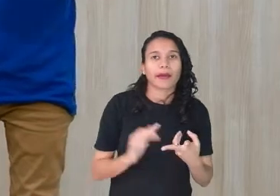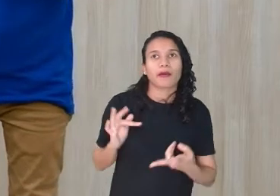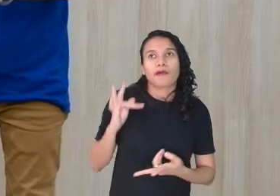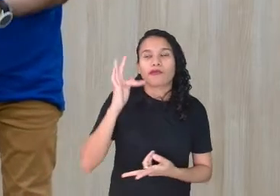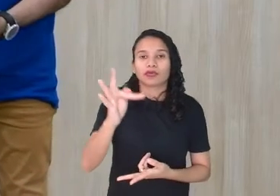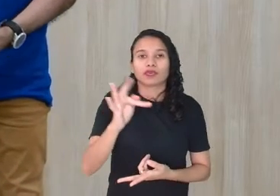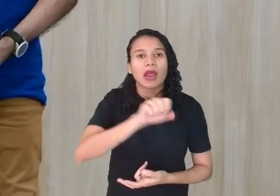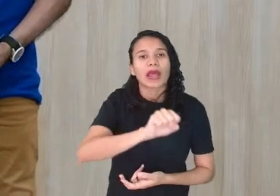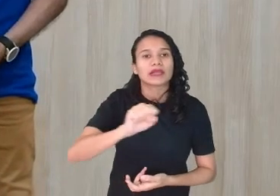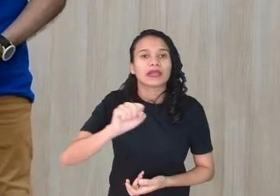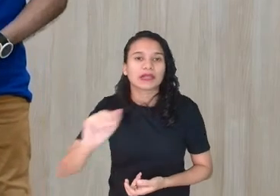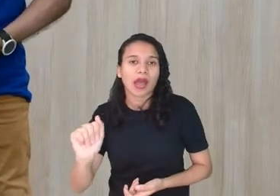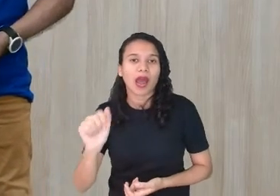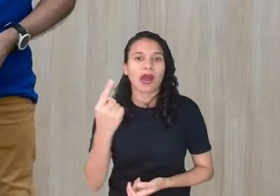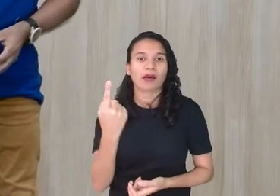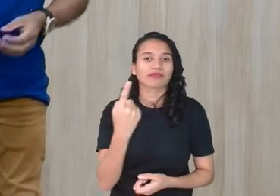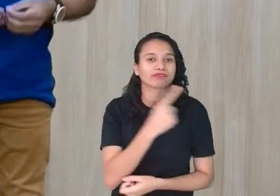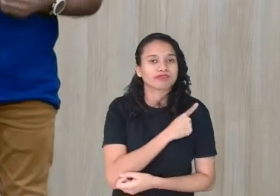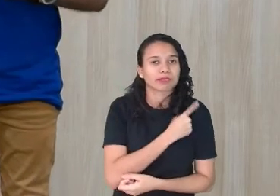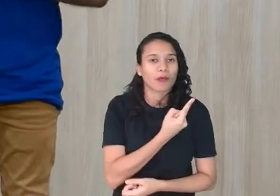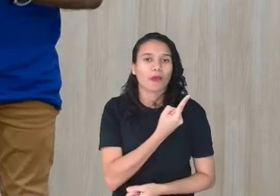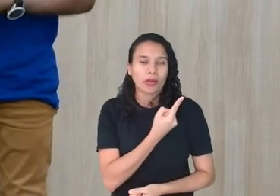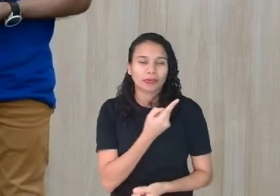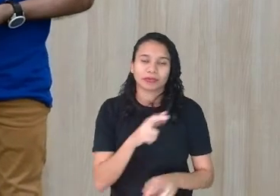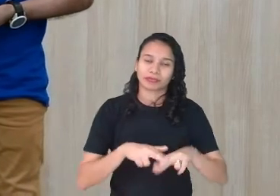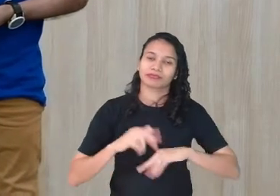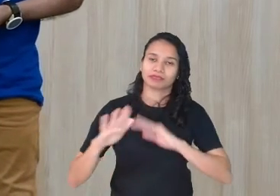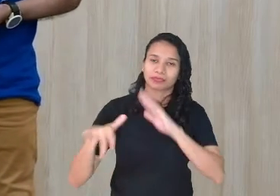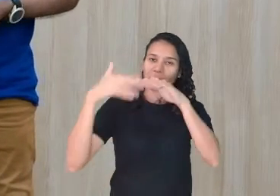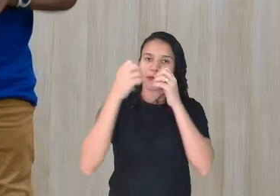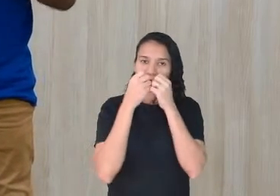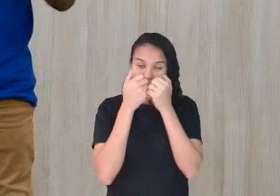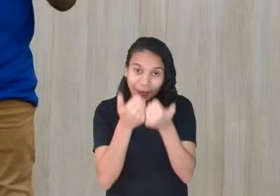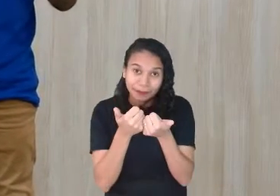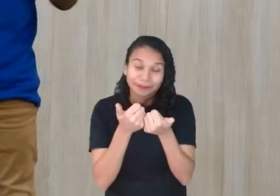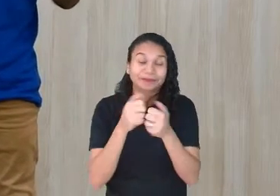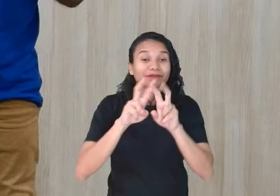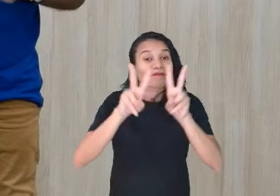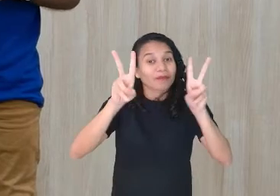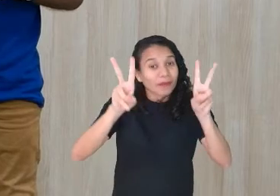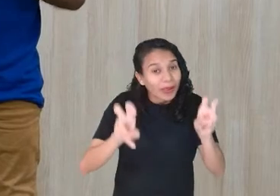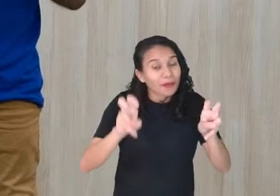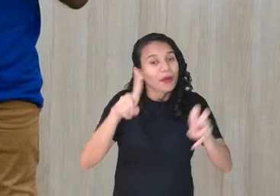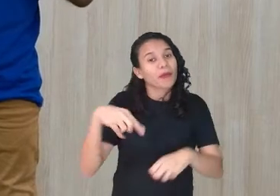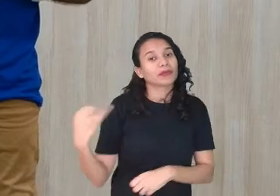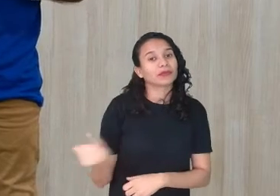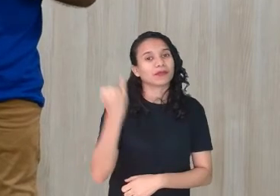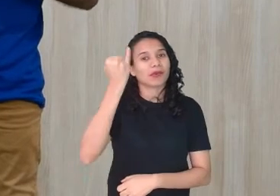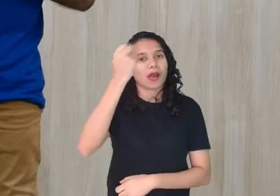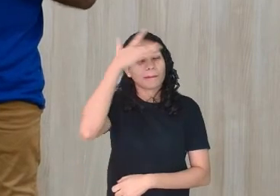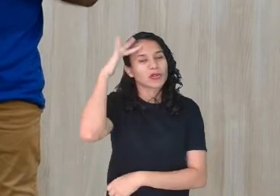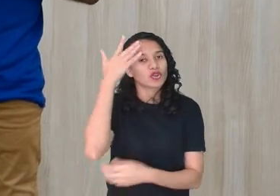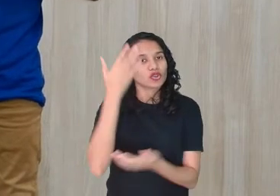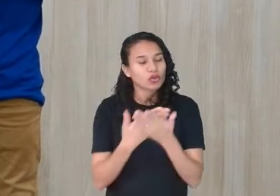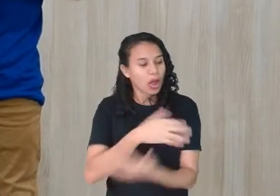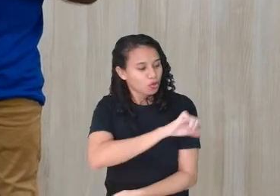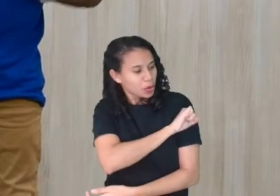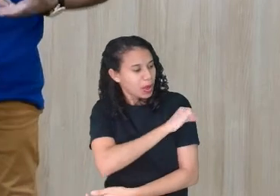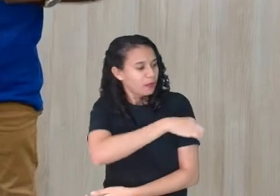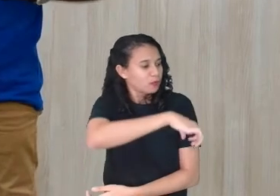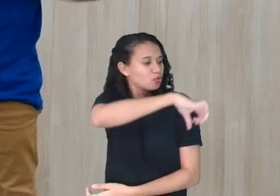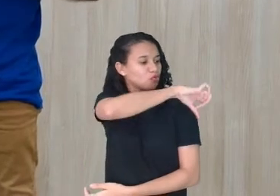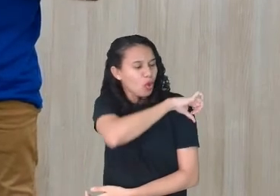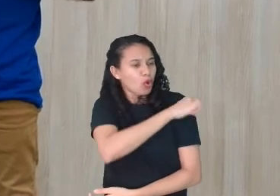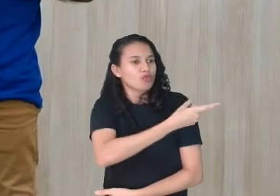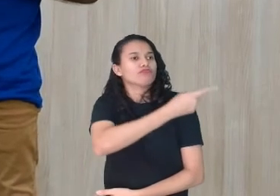futuramente o SSA no primeiro ano, tá bom? Então, vocês vão desenvolver muito bem, tá bom? Esse assunto aí é bem importante, você vê no 8º ano, vê no 9º ano, vê